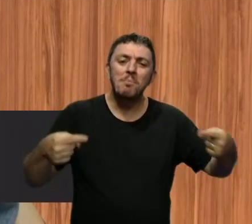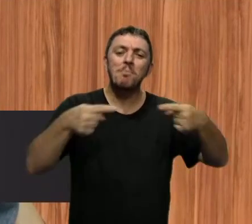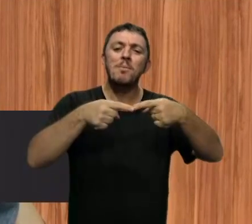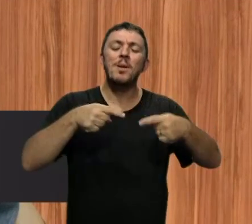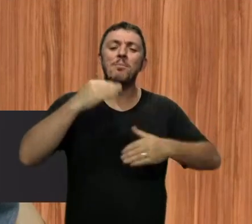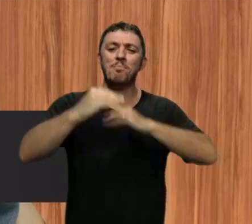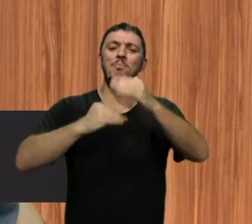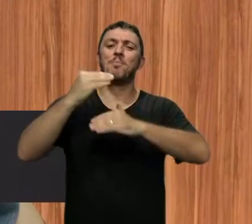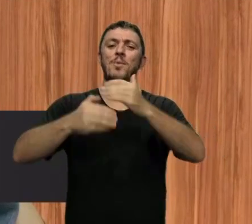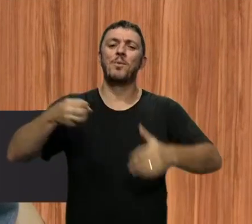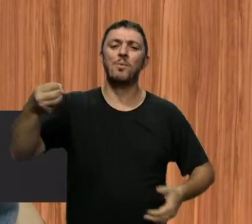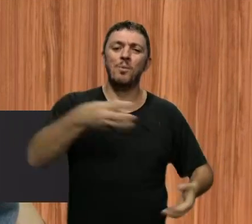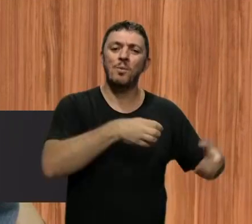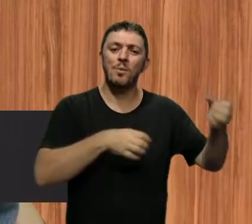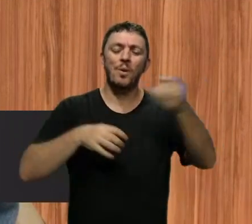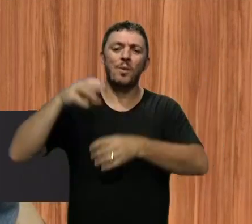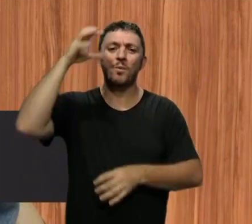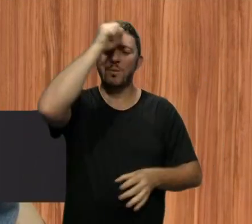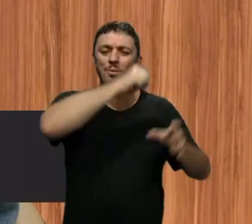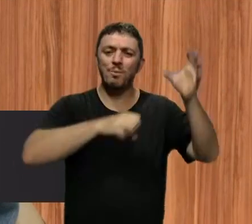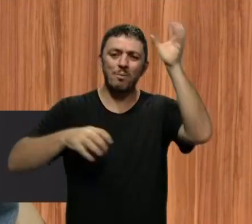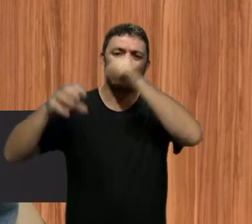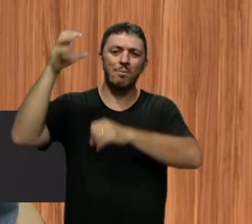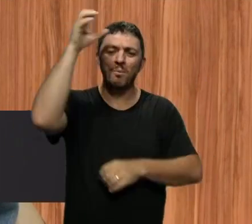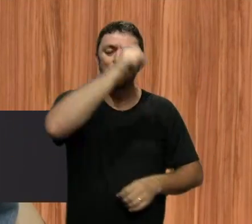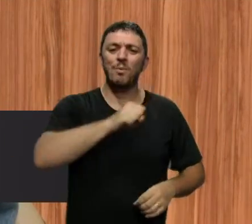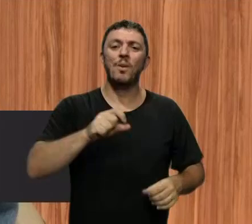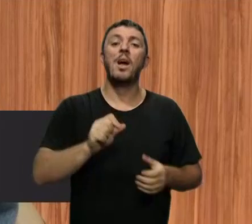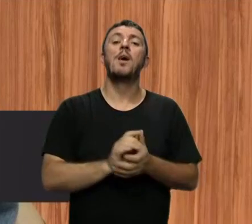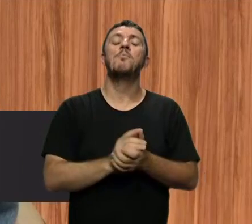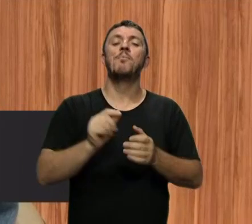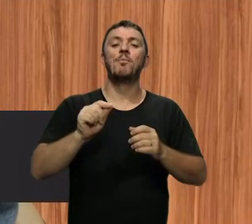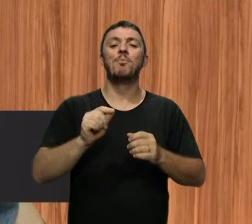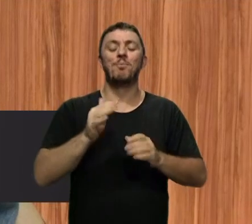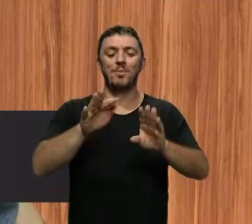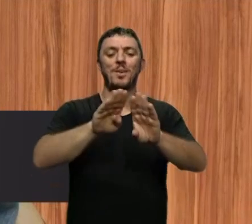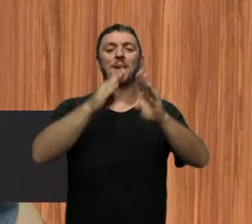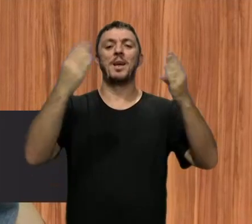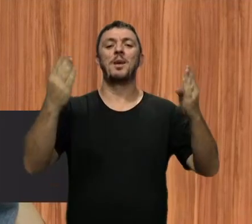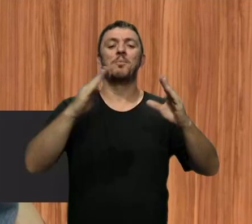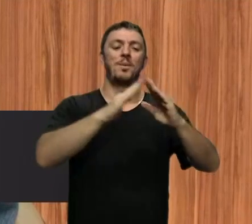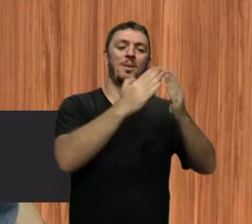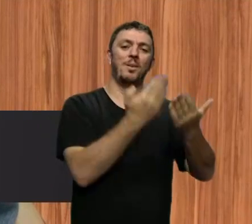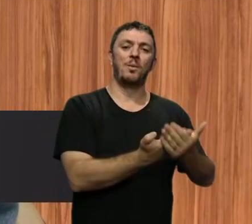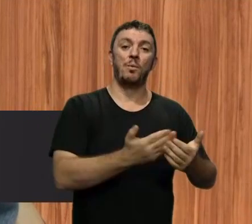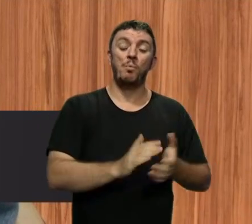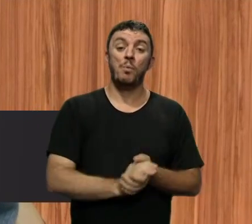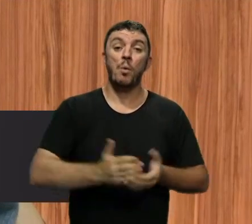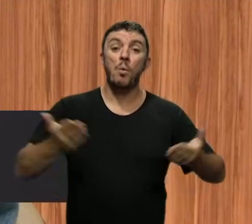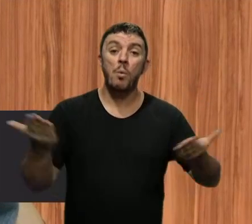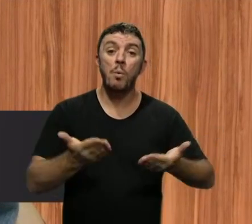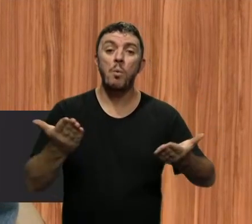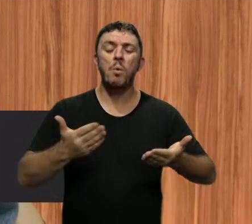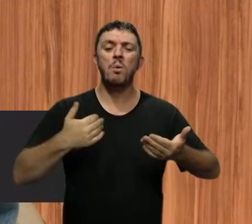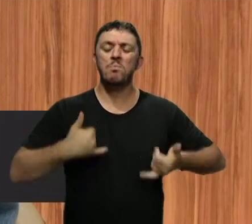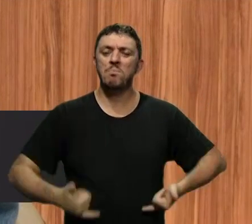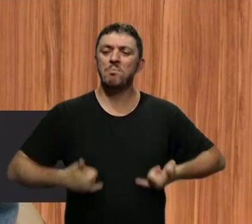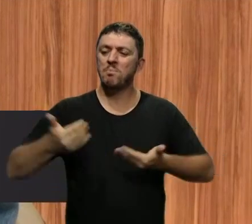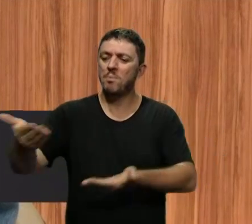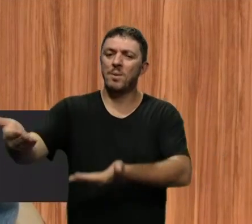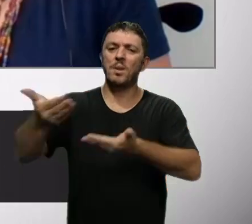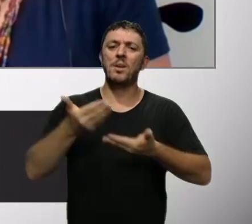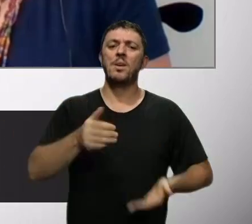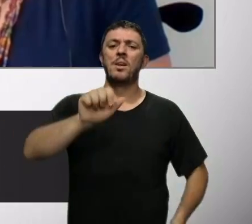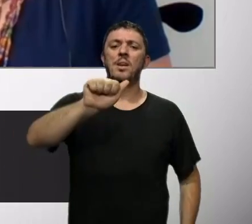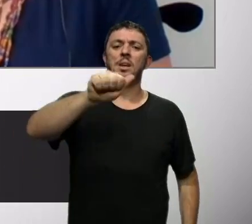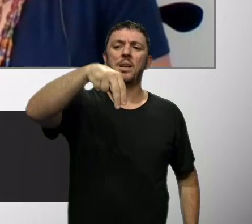aprendizagens, diferentes cenários para a reabertura das escolas. Hoje temos a honra de receber Ana Carol